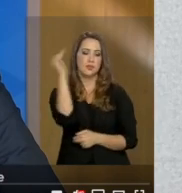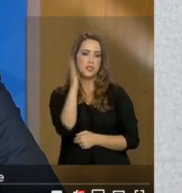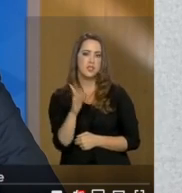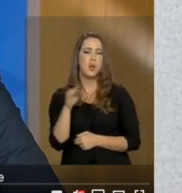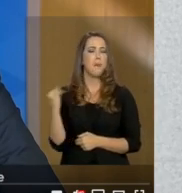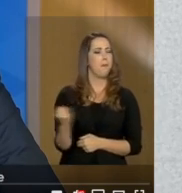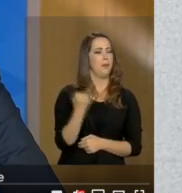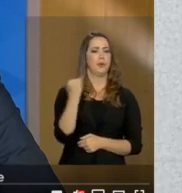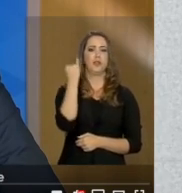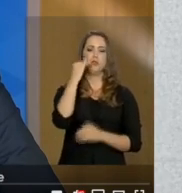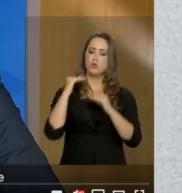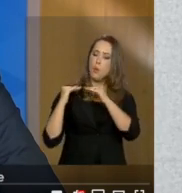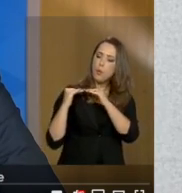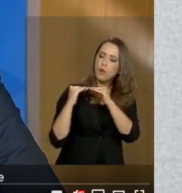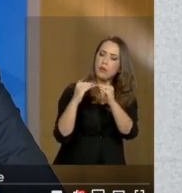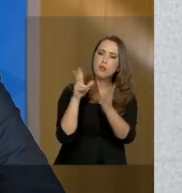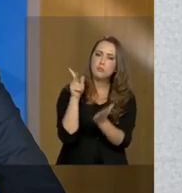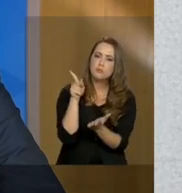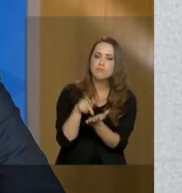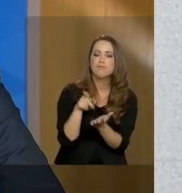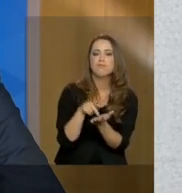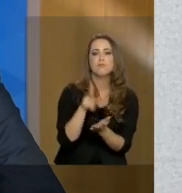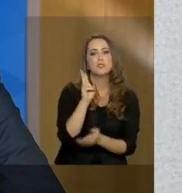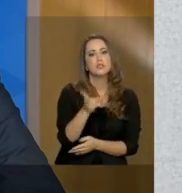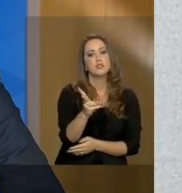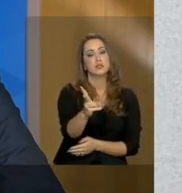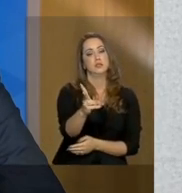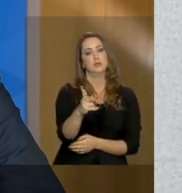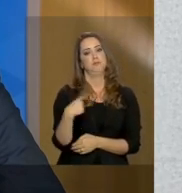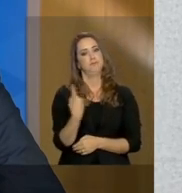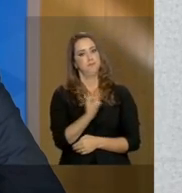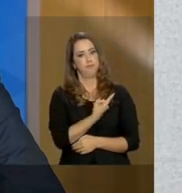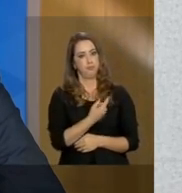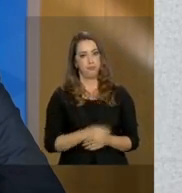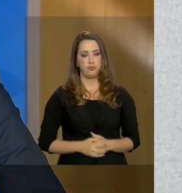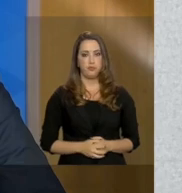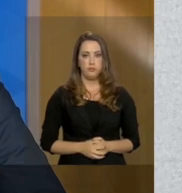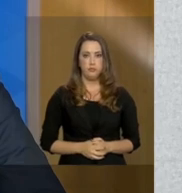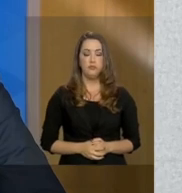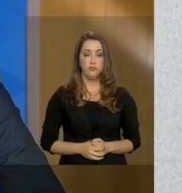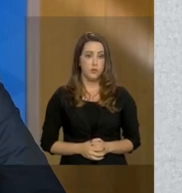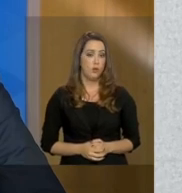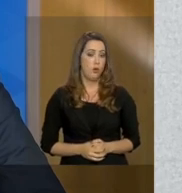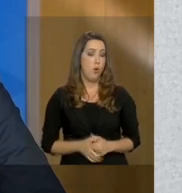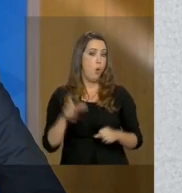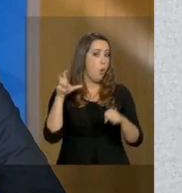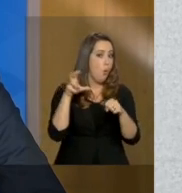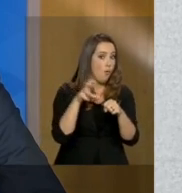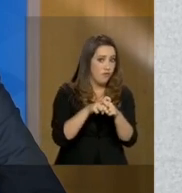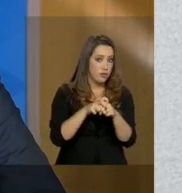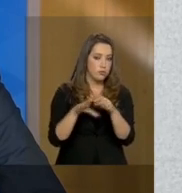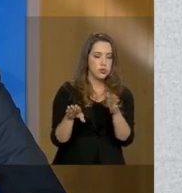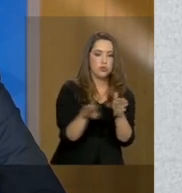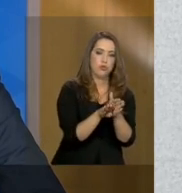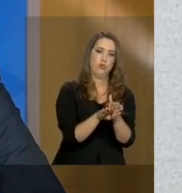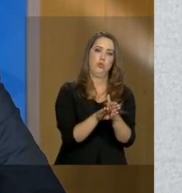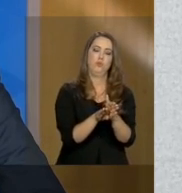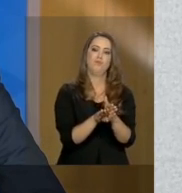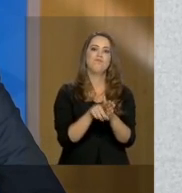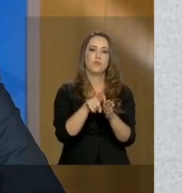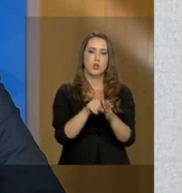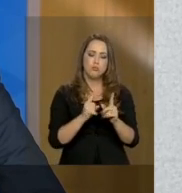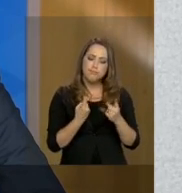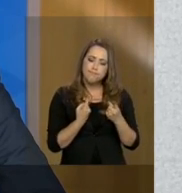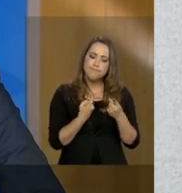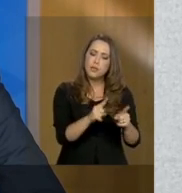É essencial que o equilíbrio e a verdade prevaleçam entre nós. O vírus chegou. Está